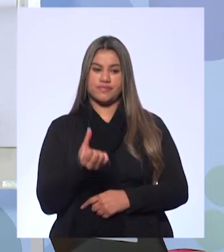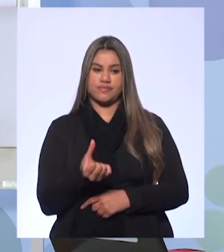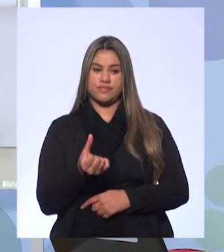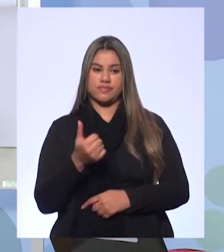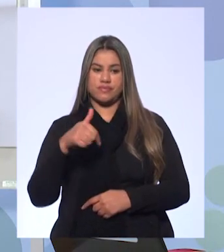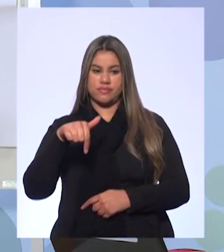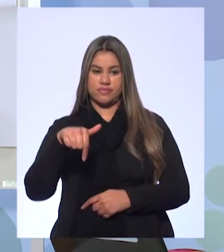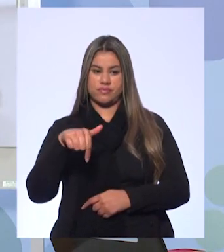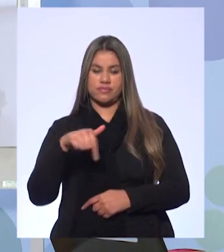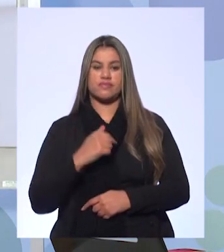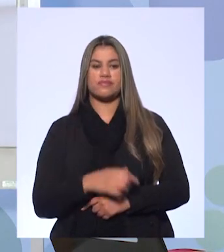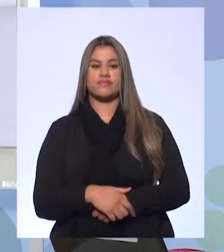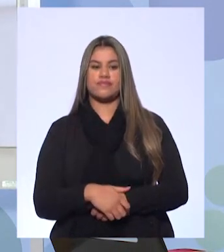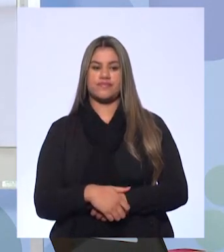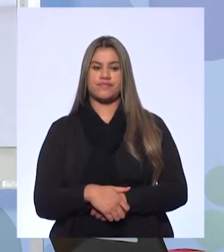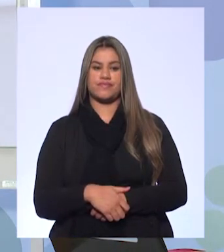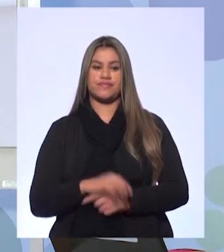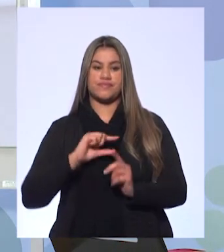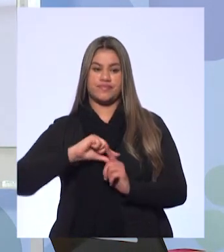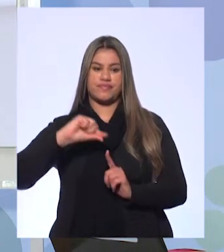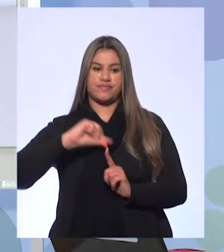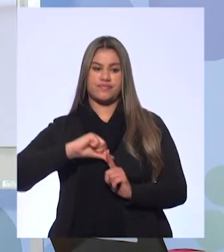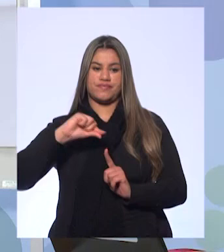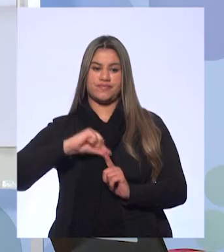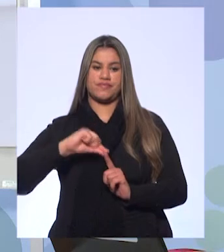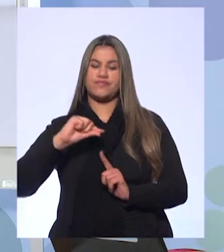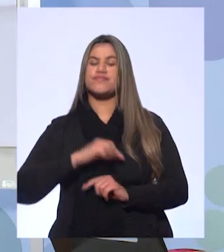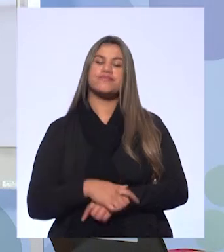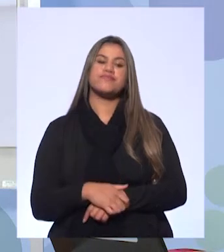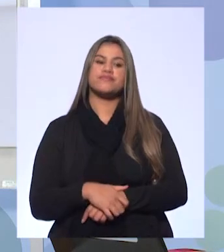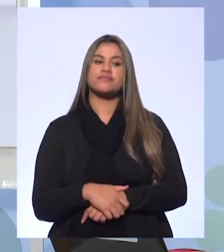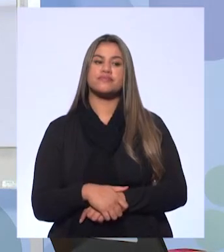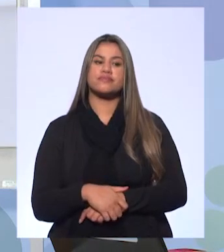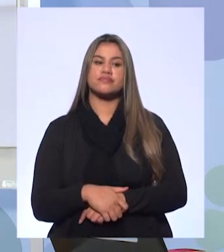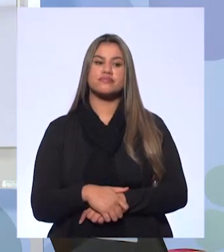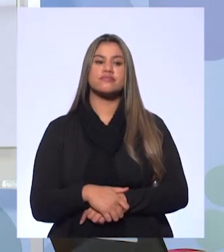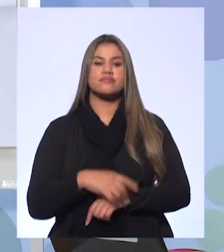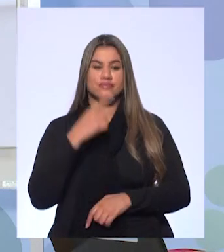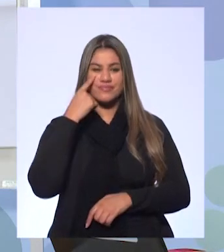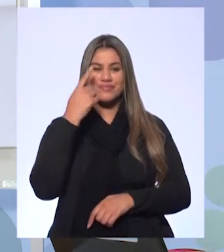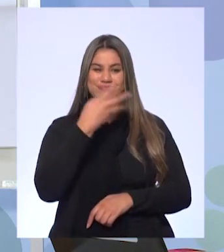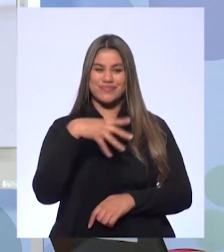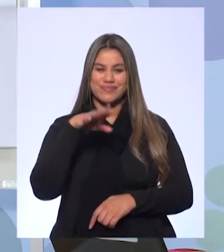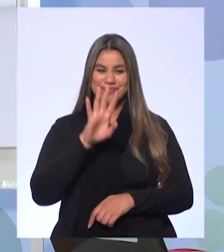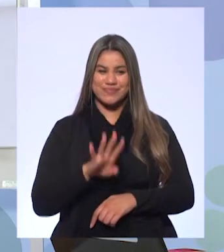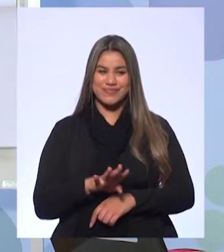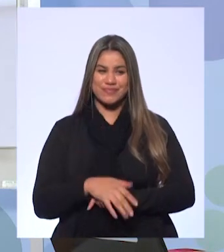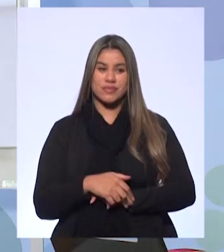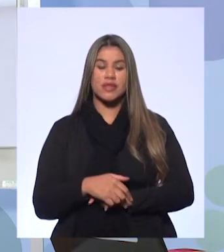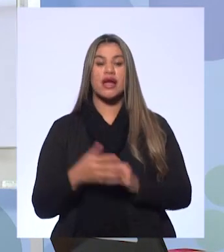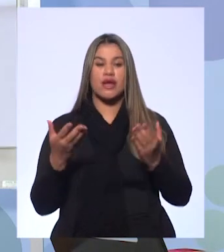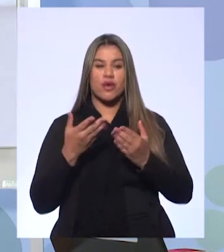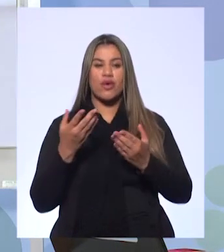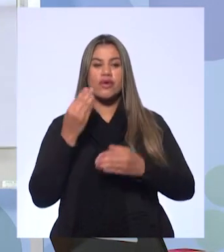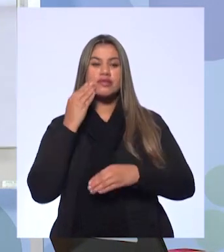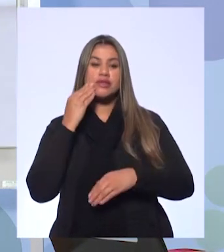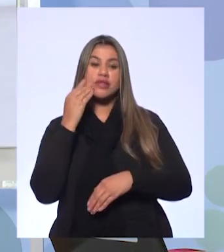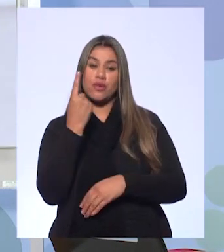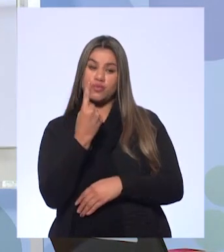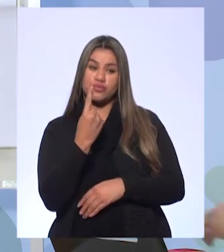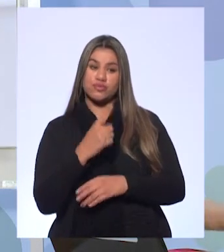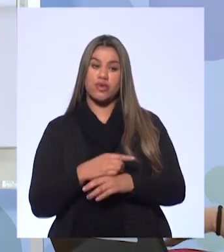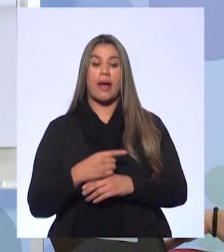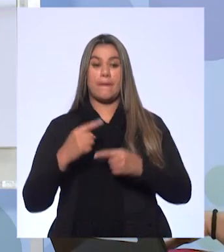367 unidade. Então, a ideia é essa, fazer essa tabelinha. Eu vou pedir para vocês tentarem fazer pelo menos um. Vamos lá? Então, eu